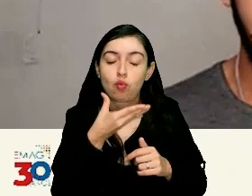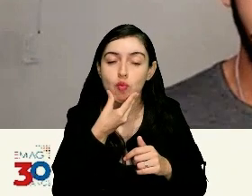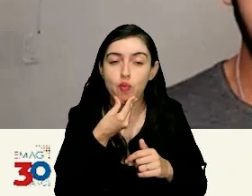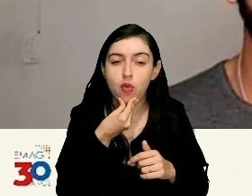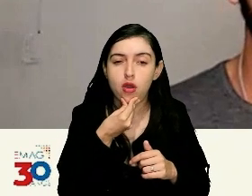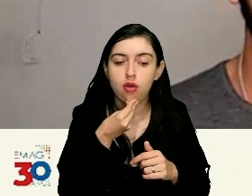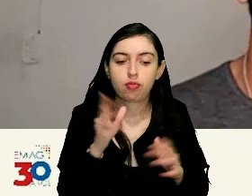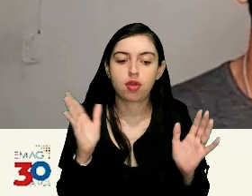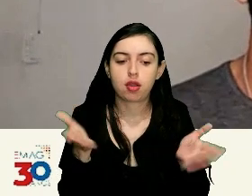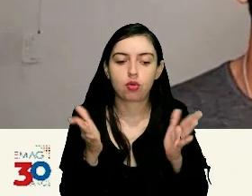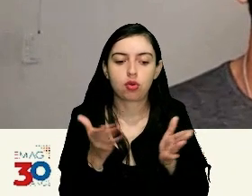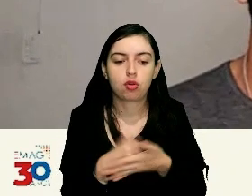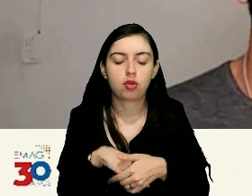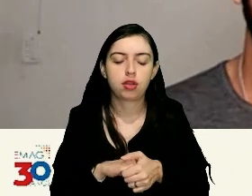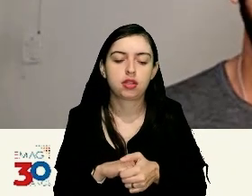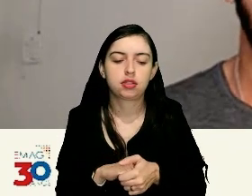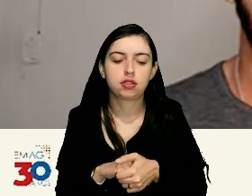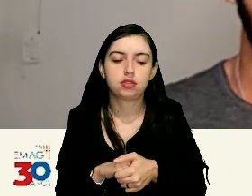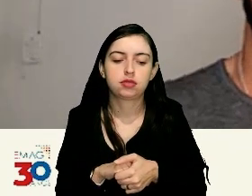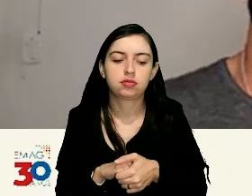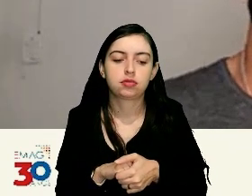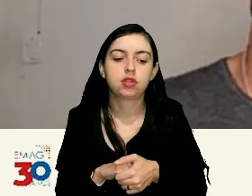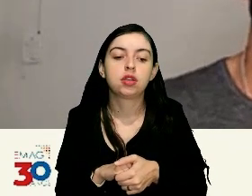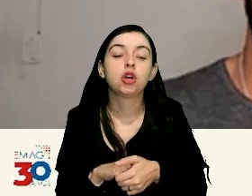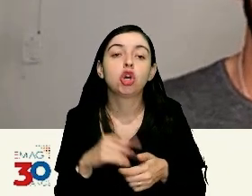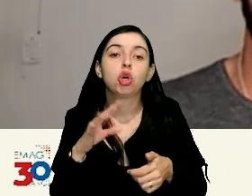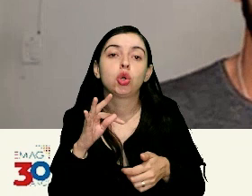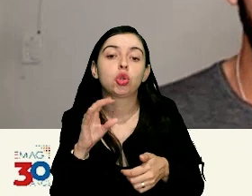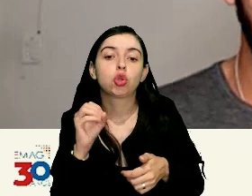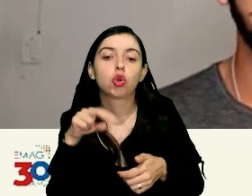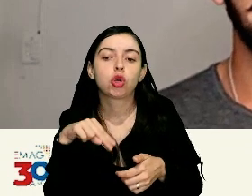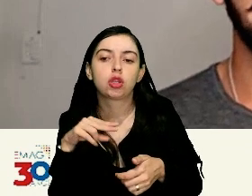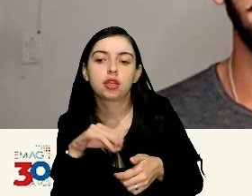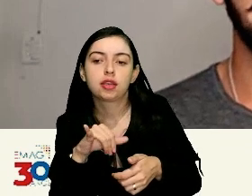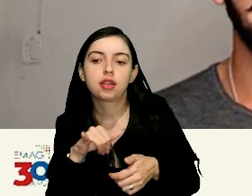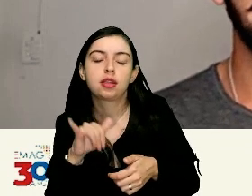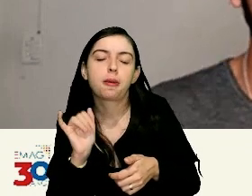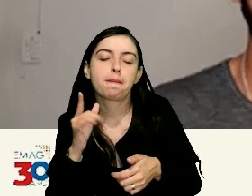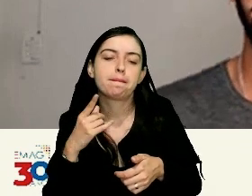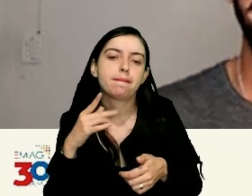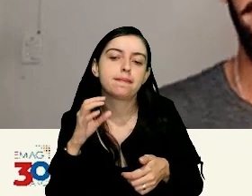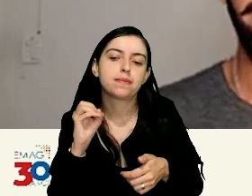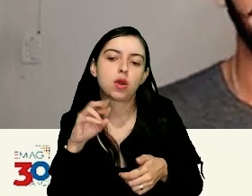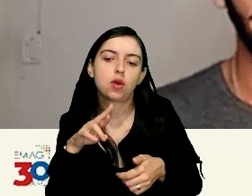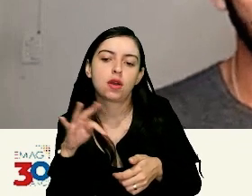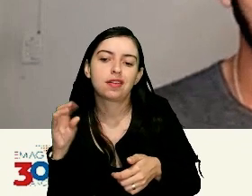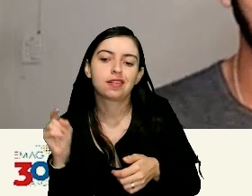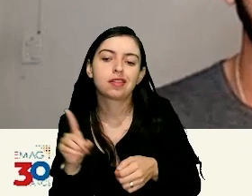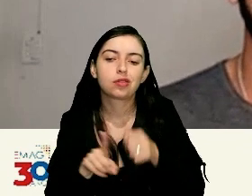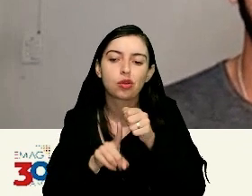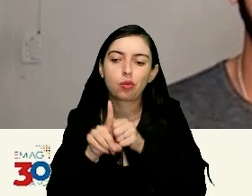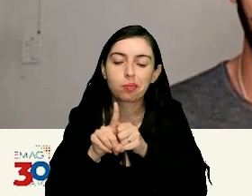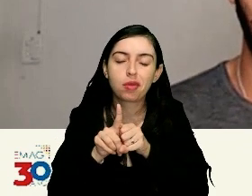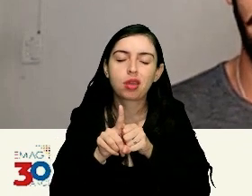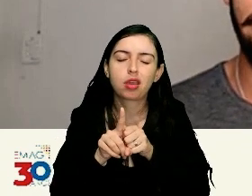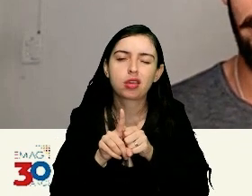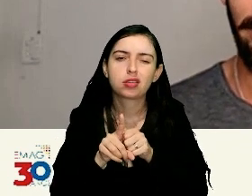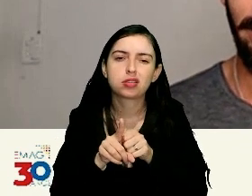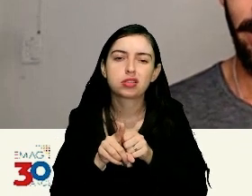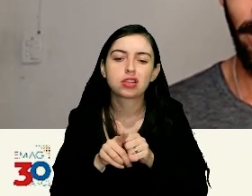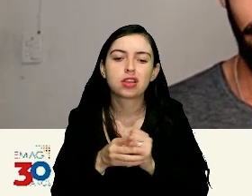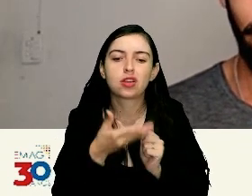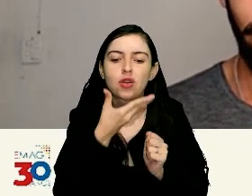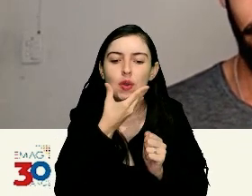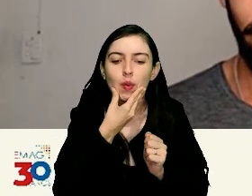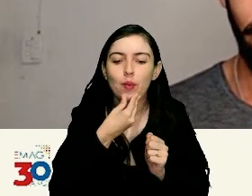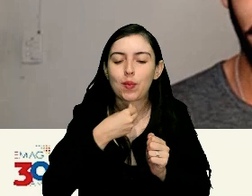difundido principalmente pelo Tony Porter, que é um cara que teve no início do mês um evento, Pai, Desafios das Paternidades Atuais,